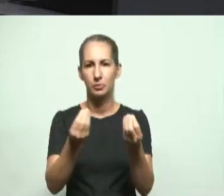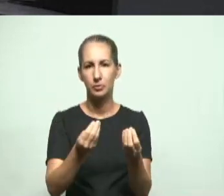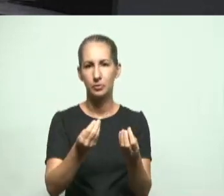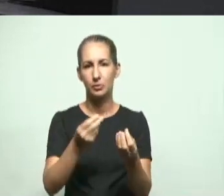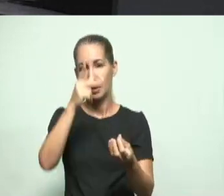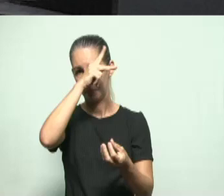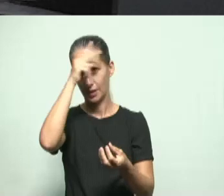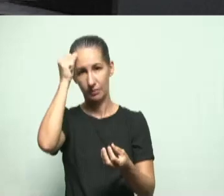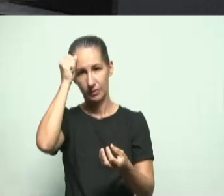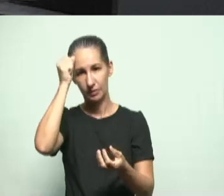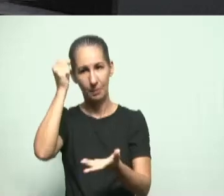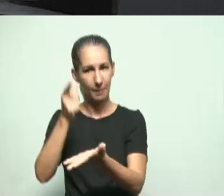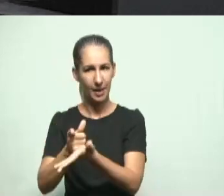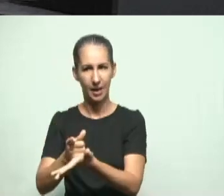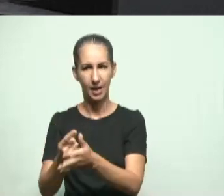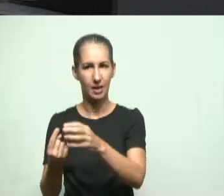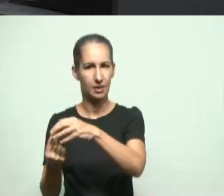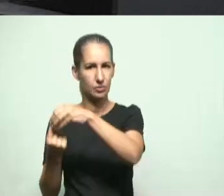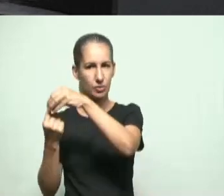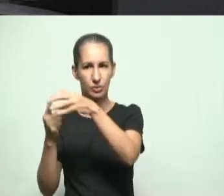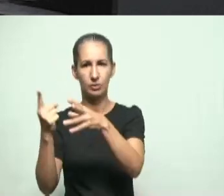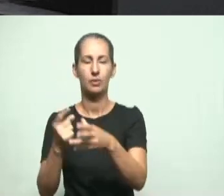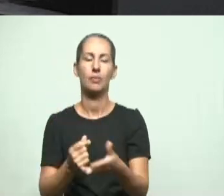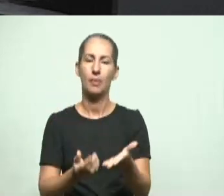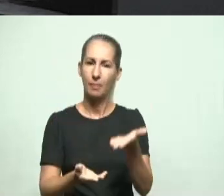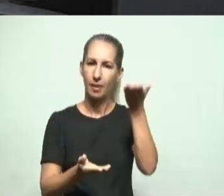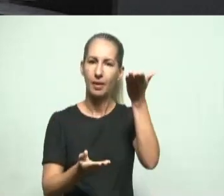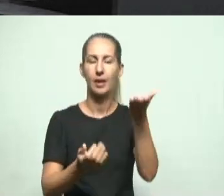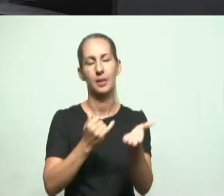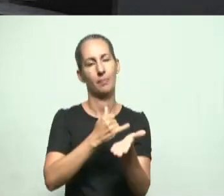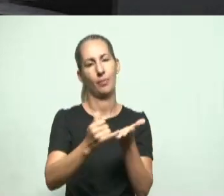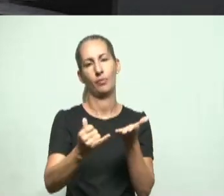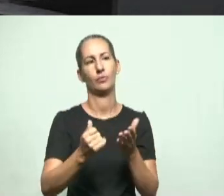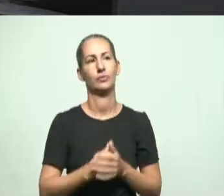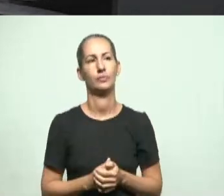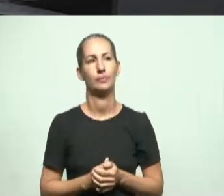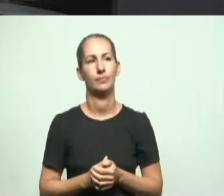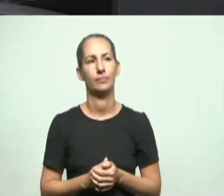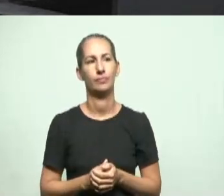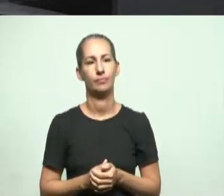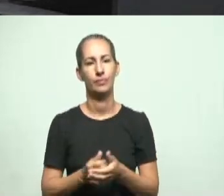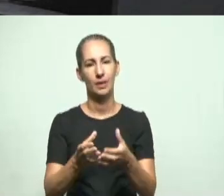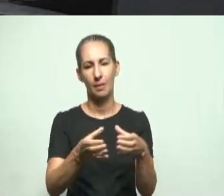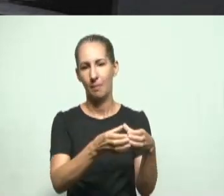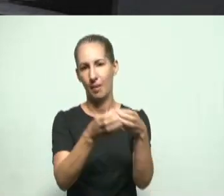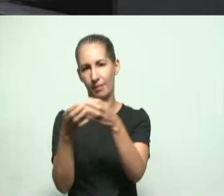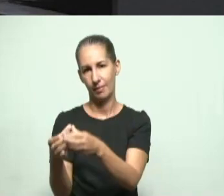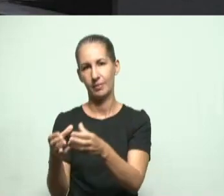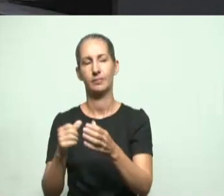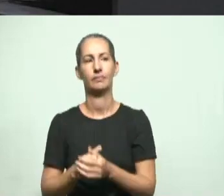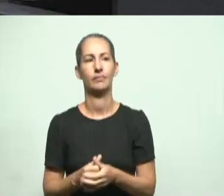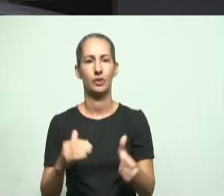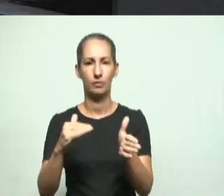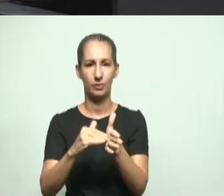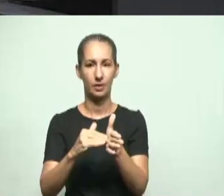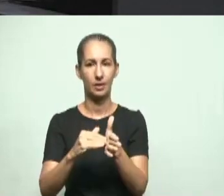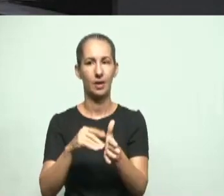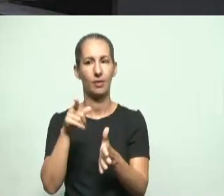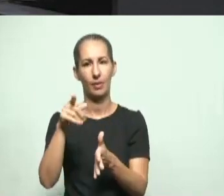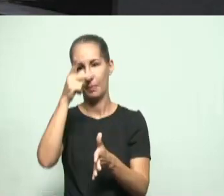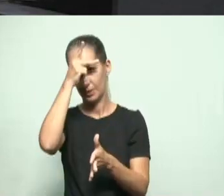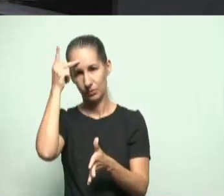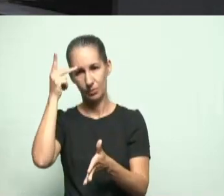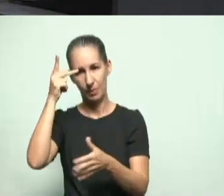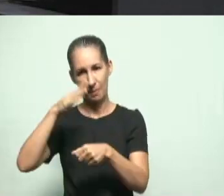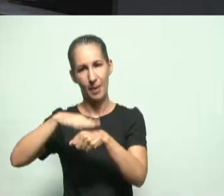prefeitura não vai aguentar bancar isso sozinha. Ela vai aumentar o imposto em algum lugar. Vai tirar de alguém. E no final, se brincar, o pobre vai